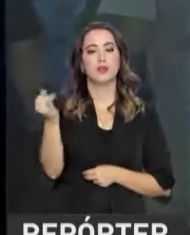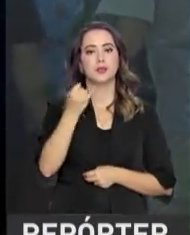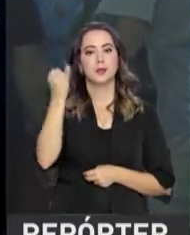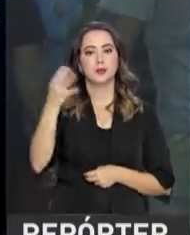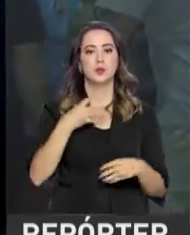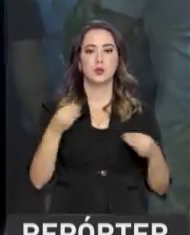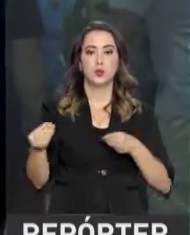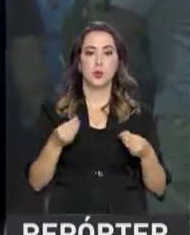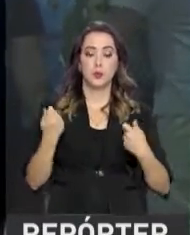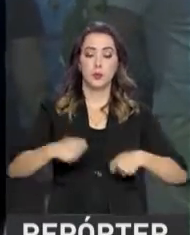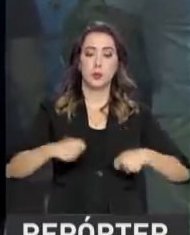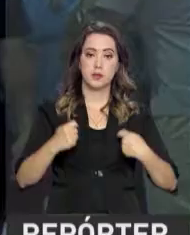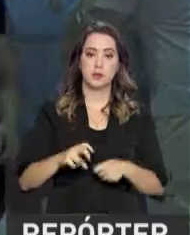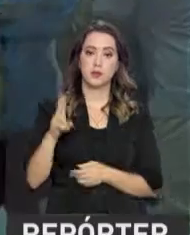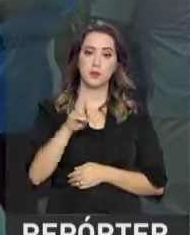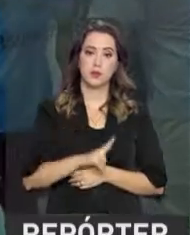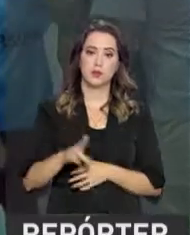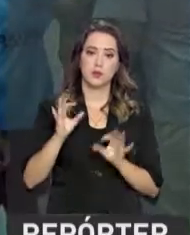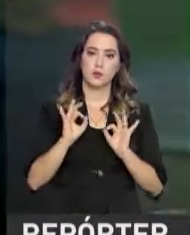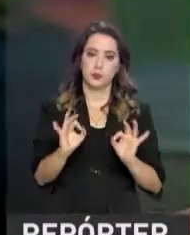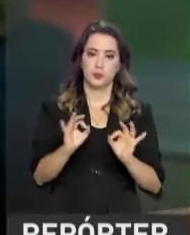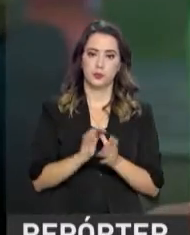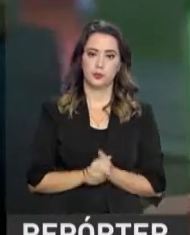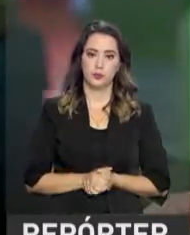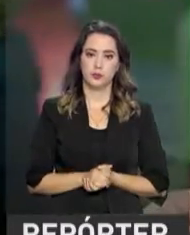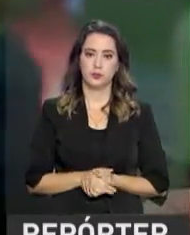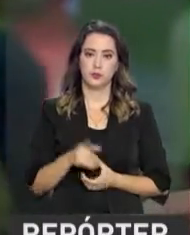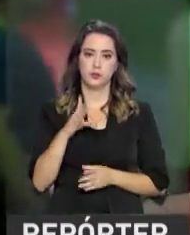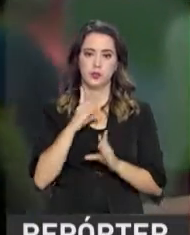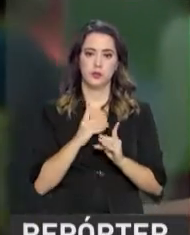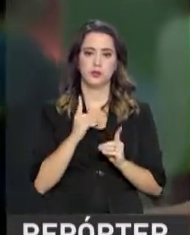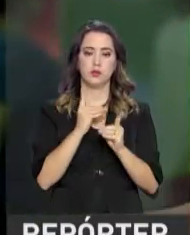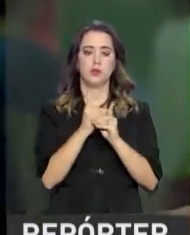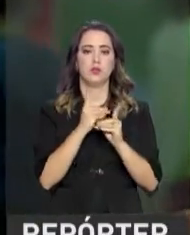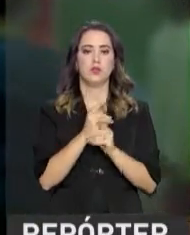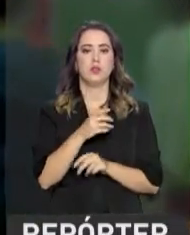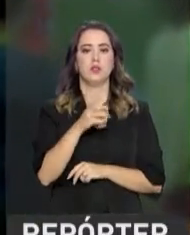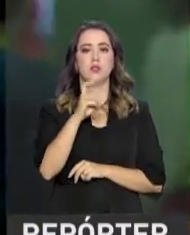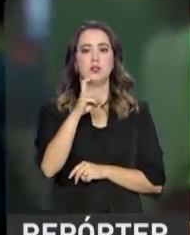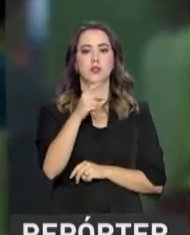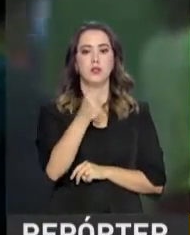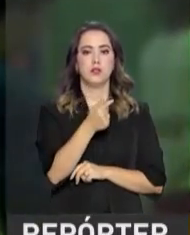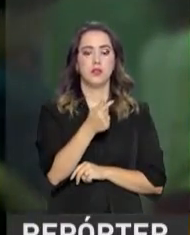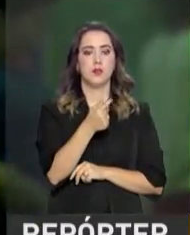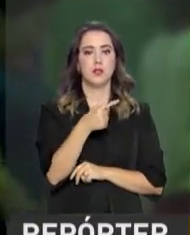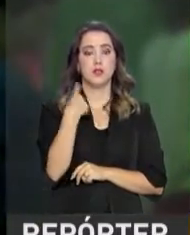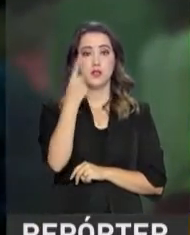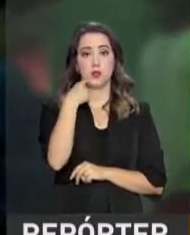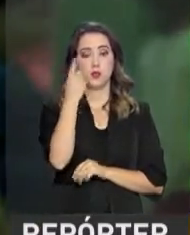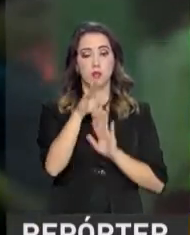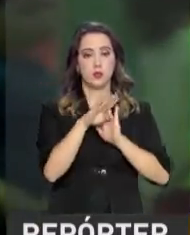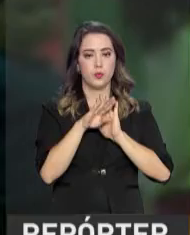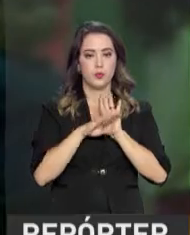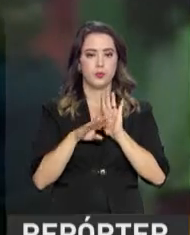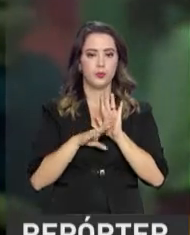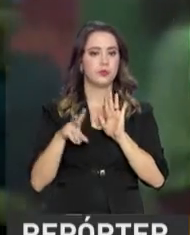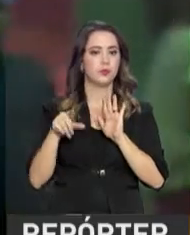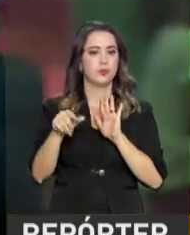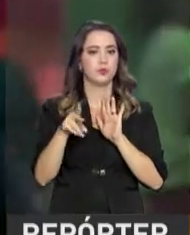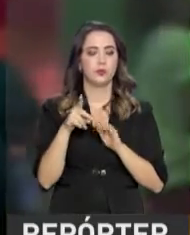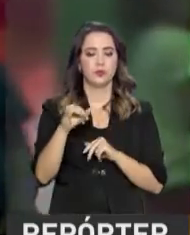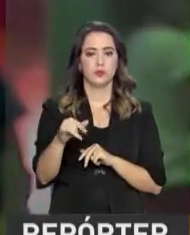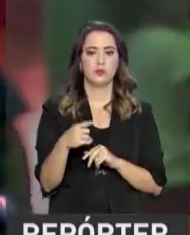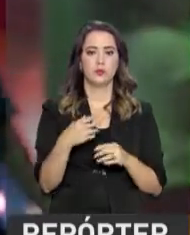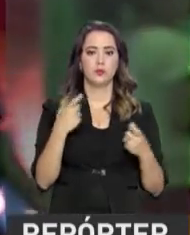e como deve ser usada de forma racional. Vai encontrar 57 horas de programação ao longo de todos esses dias,